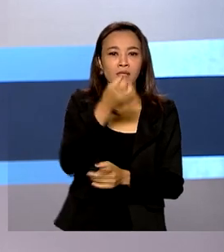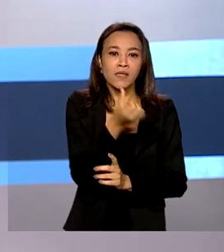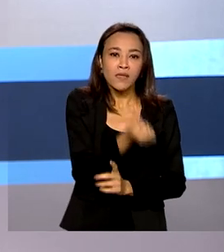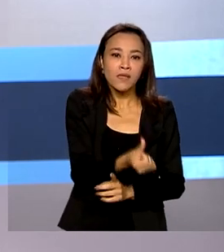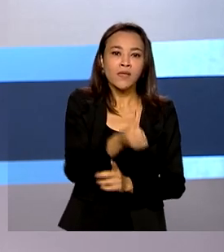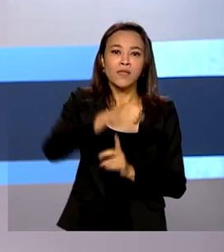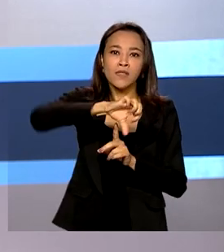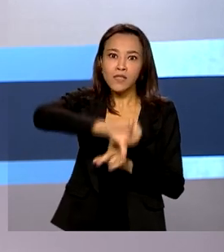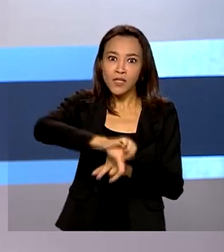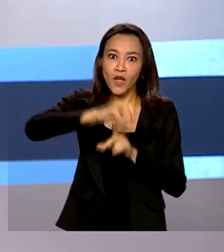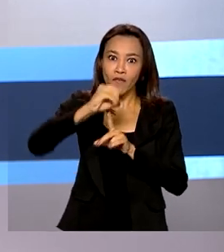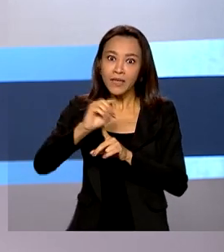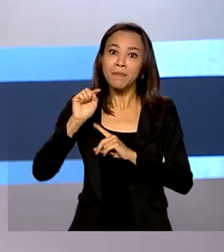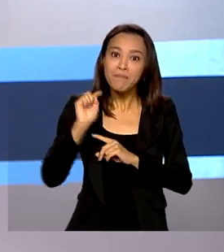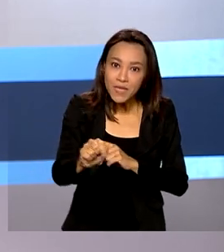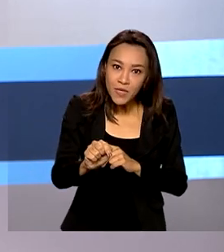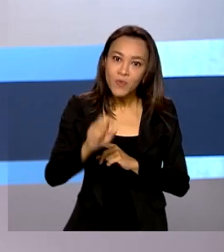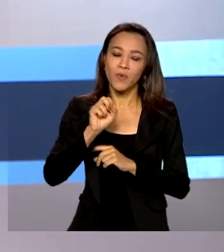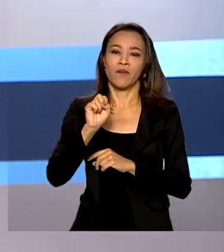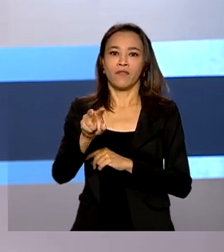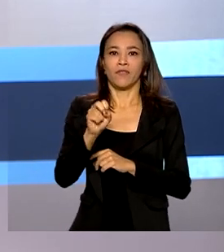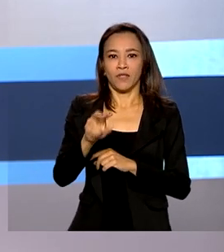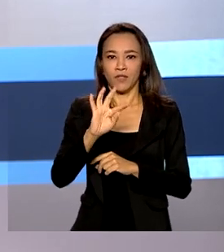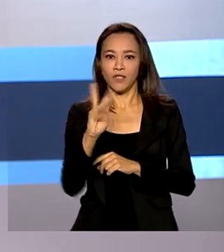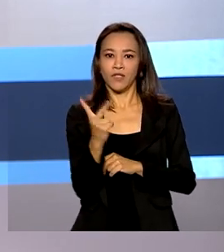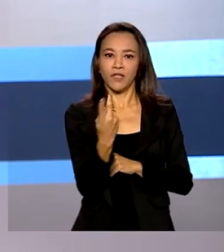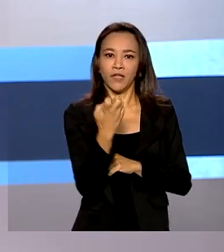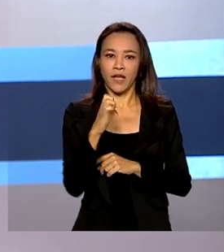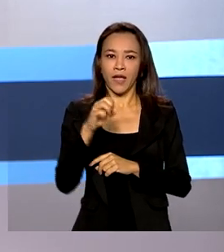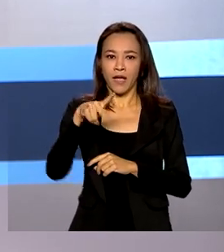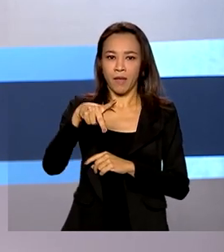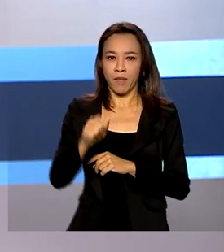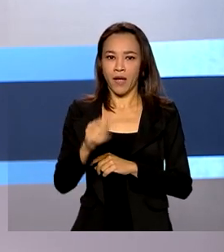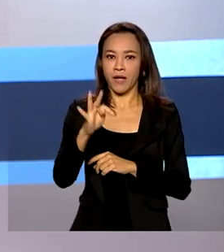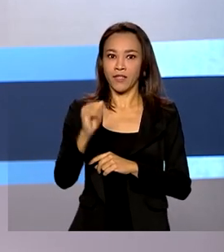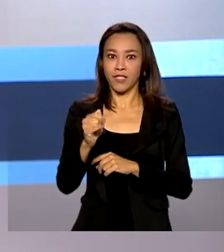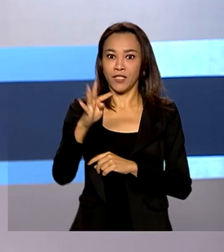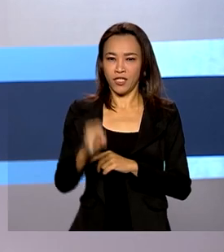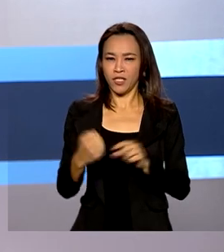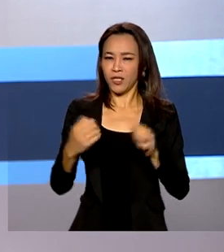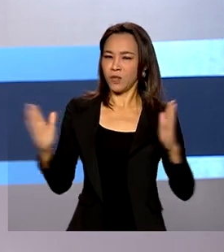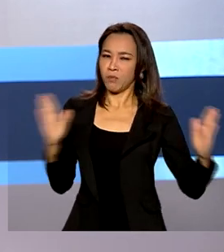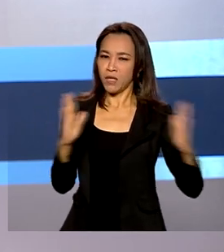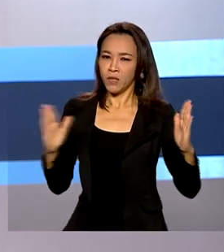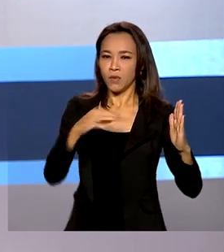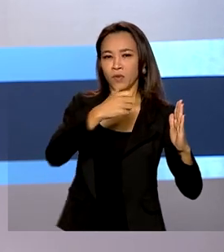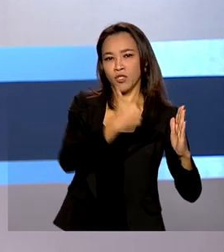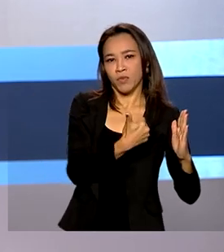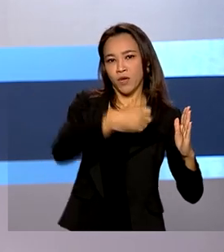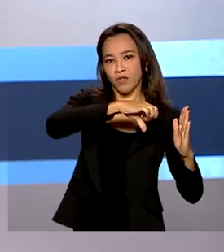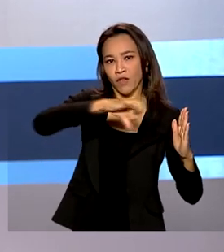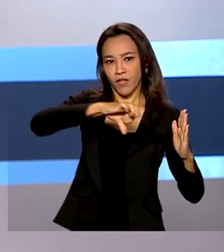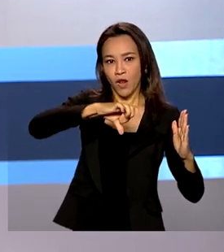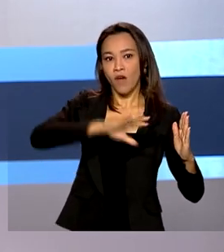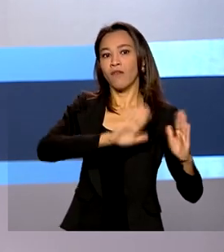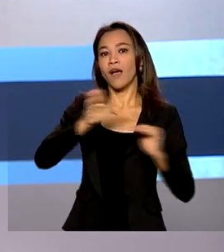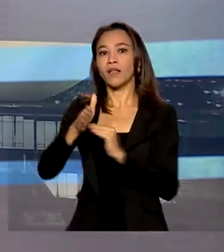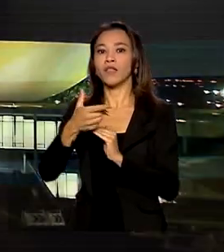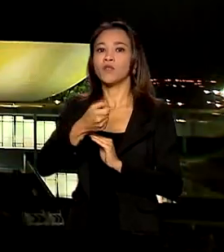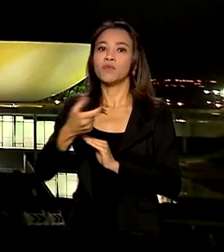Mil casos de hepatites virais foram diagnosticados no país entre os anos de 1999